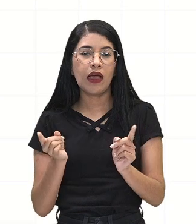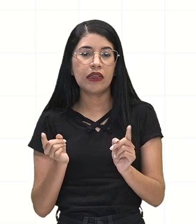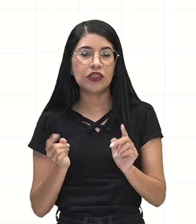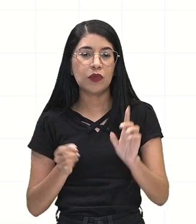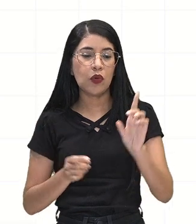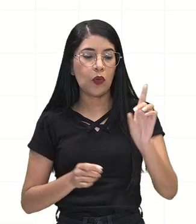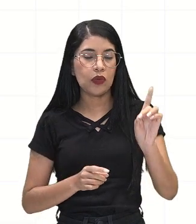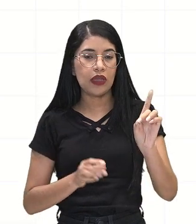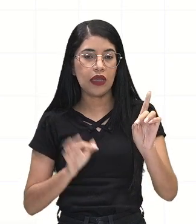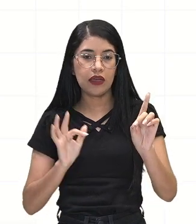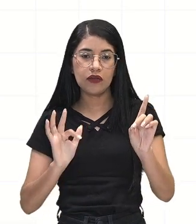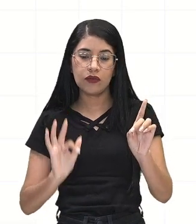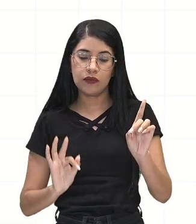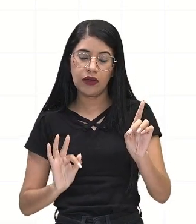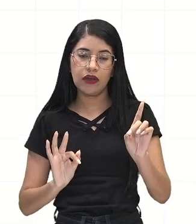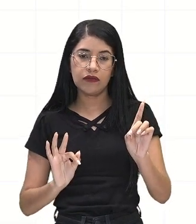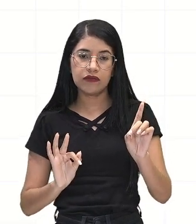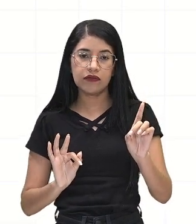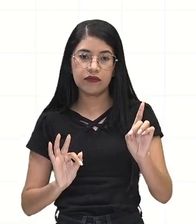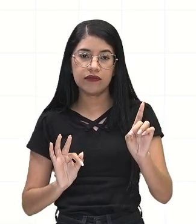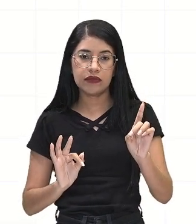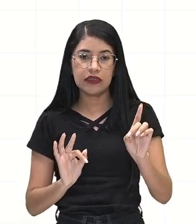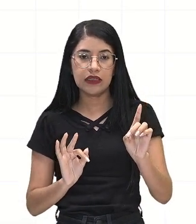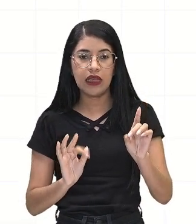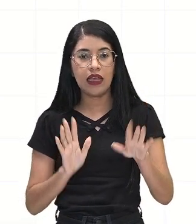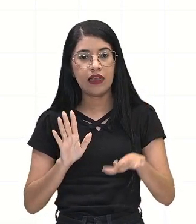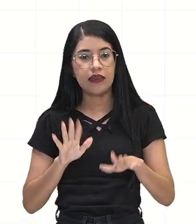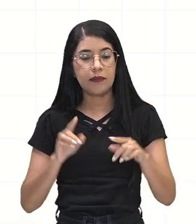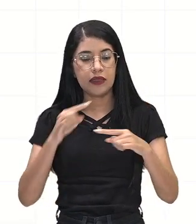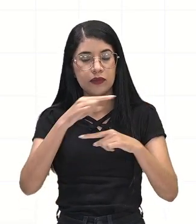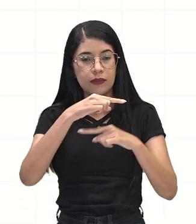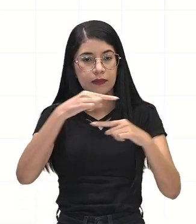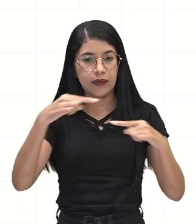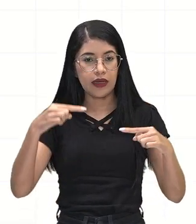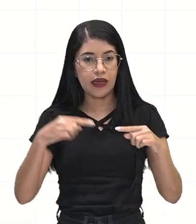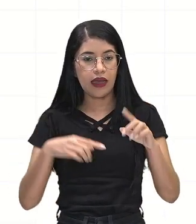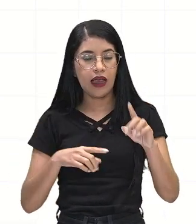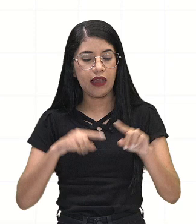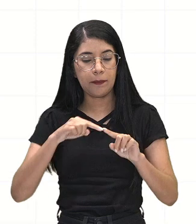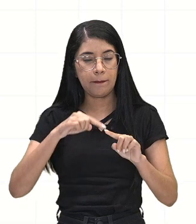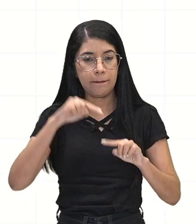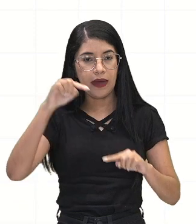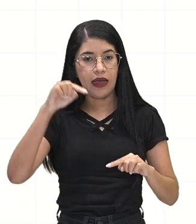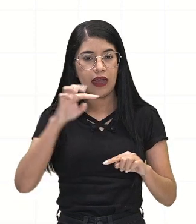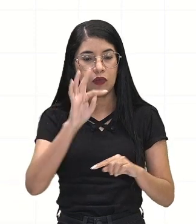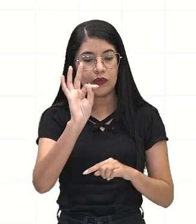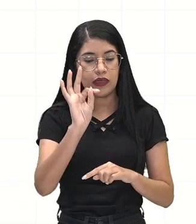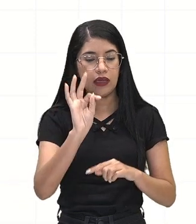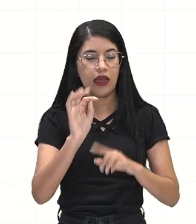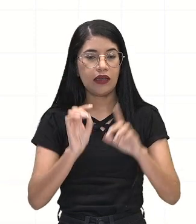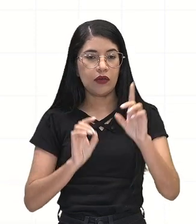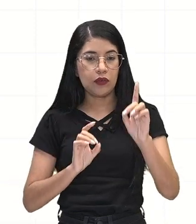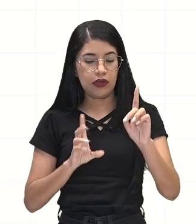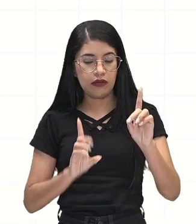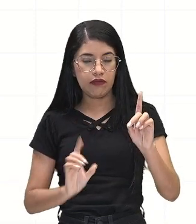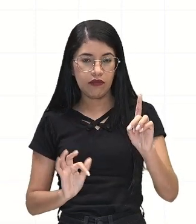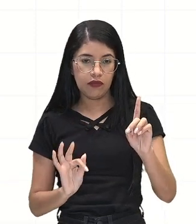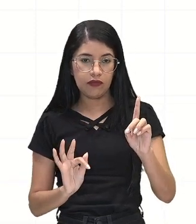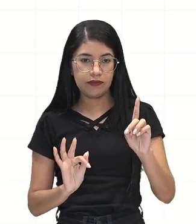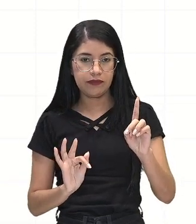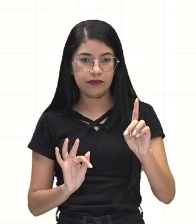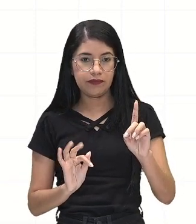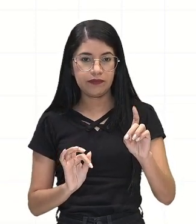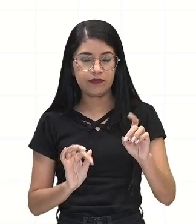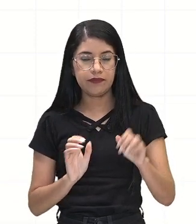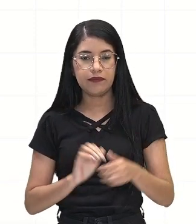da reta T e aqui ele vai estar do outro lado da reta T, beleza? E na